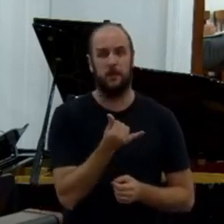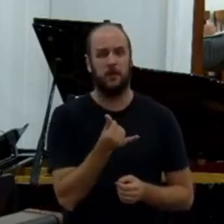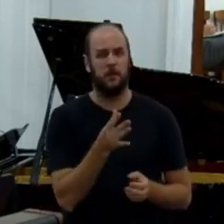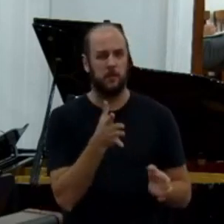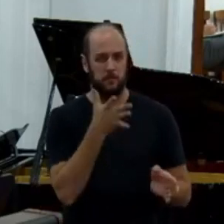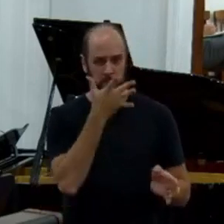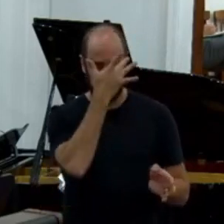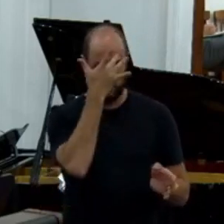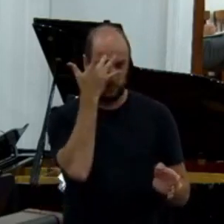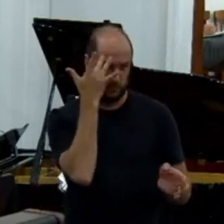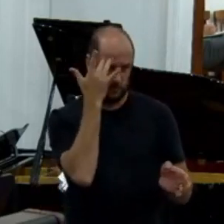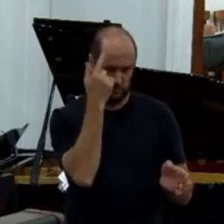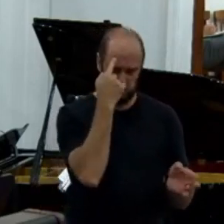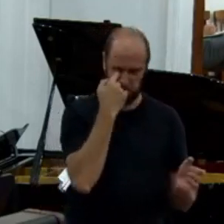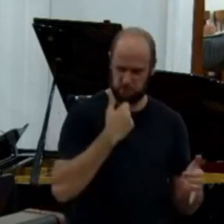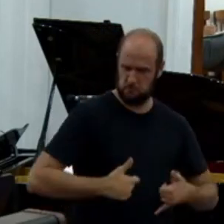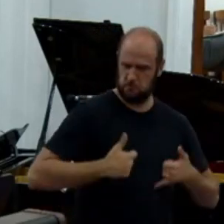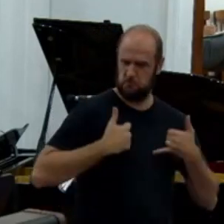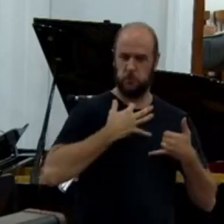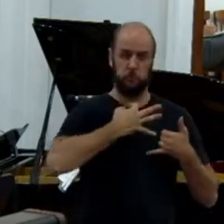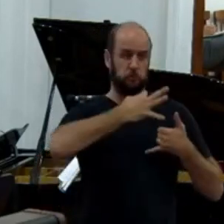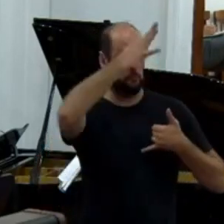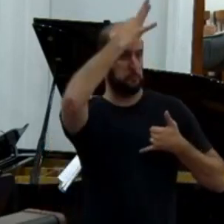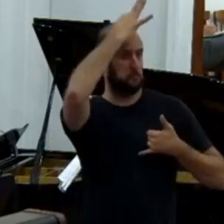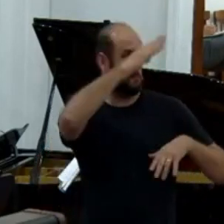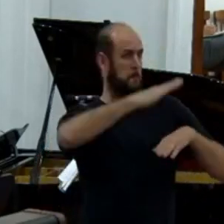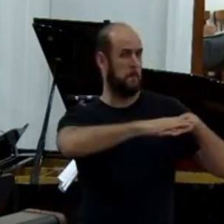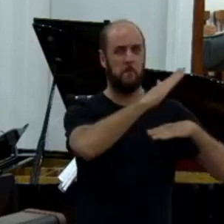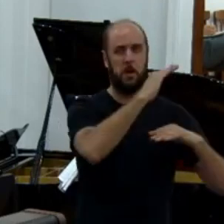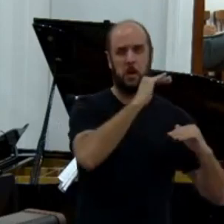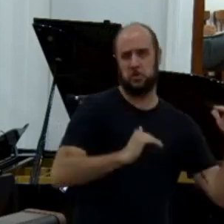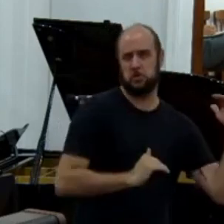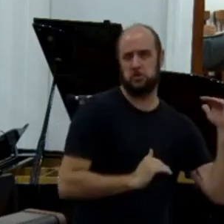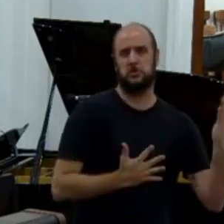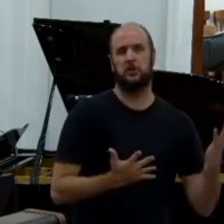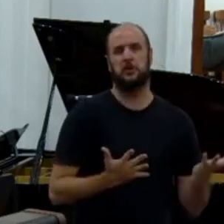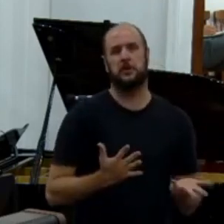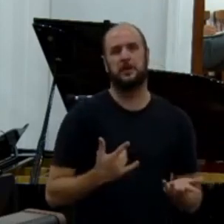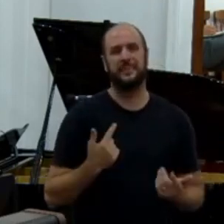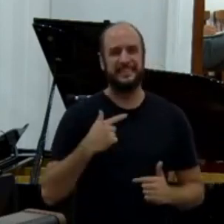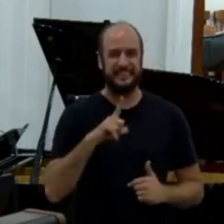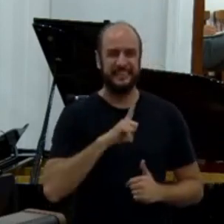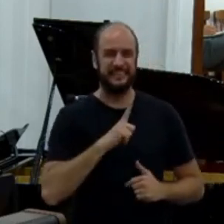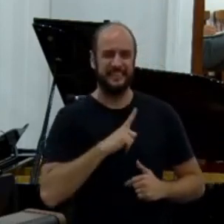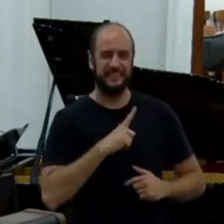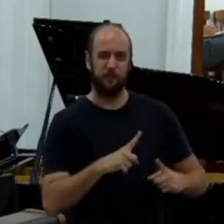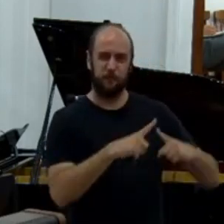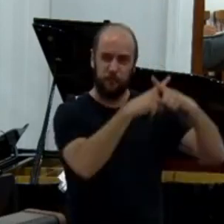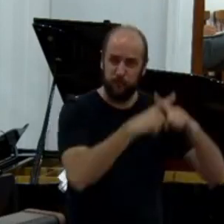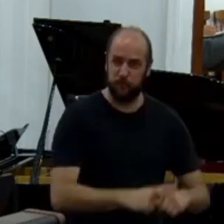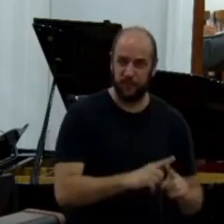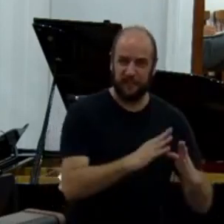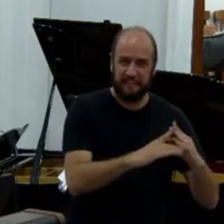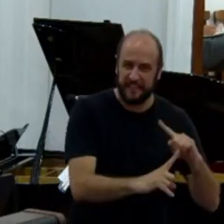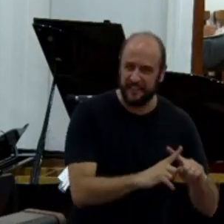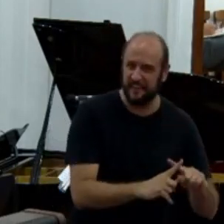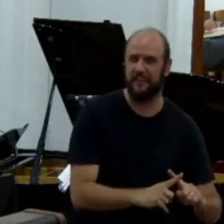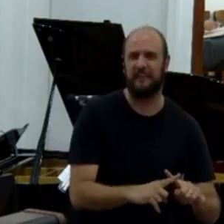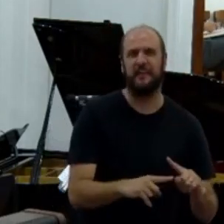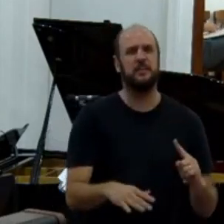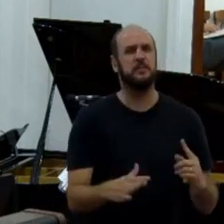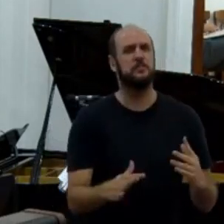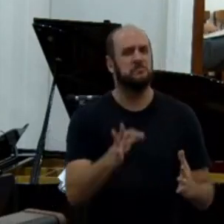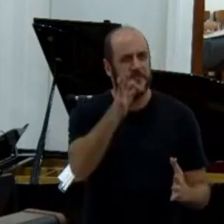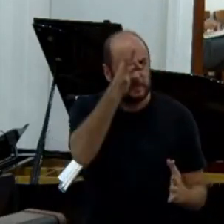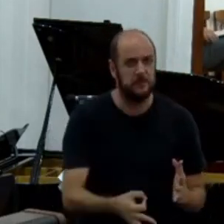se arrogavam ser mais espirituais uns do que os outros. Havia disputas dentro da igreja de Corinto e,